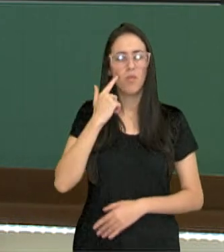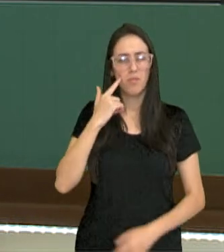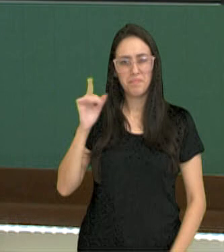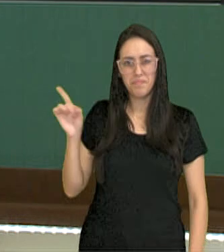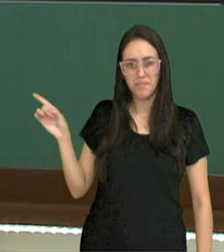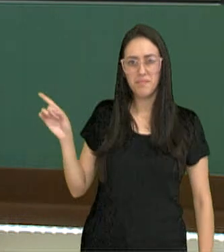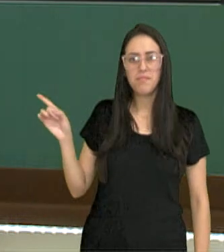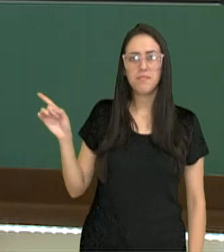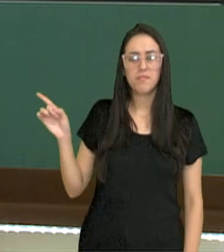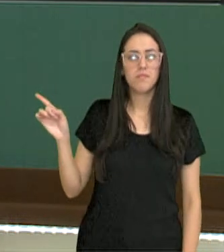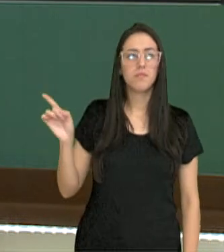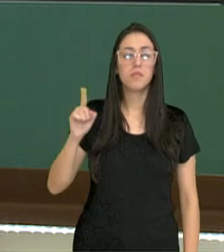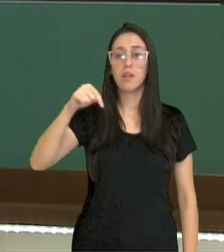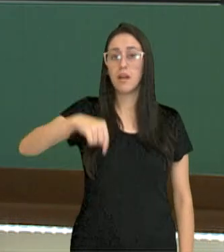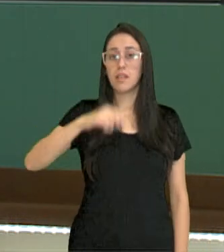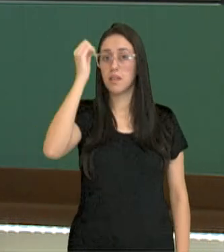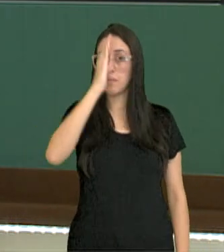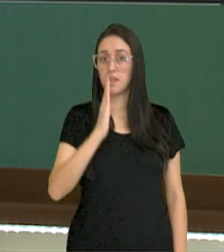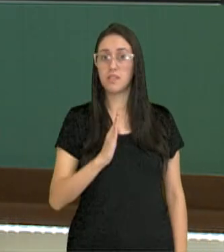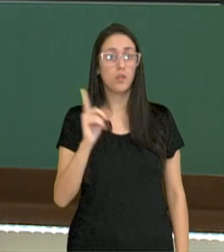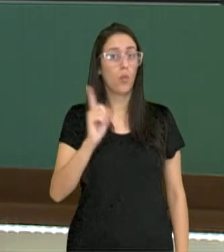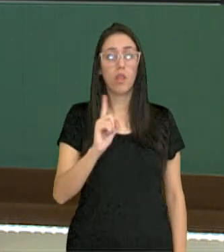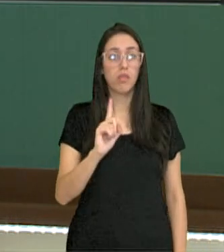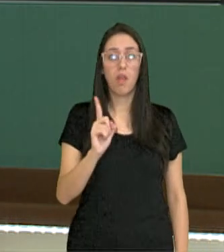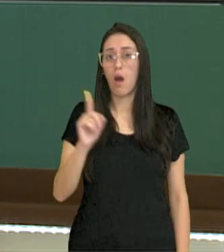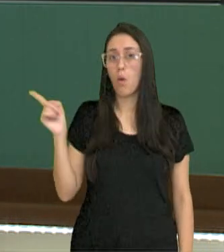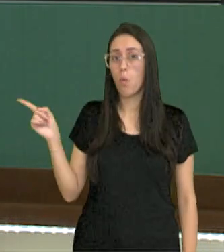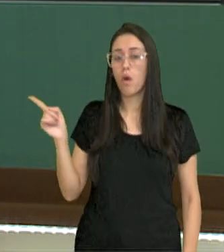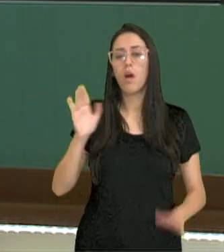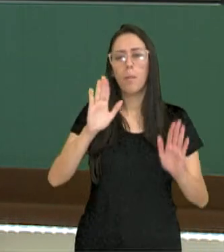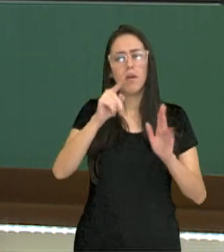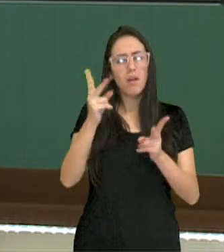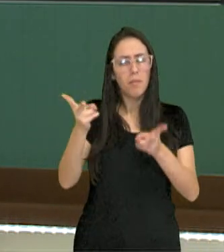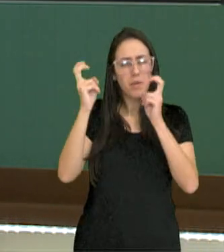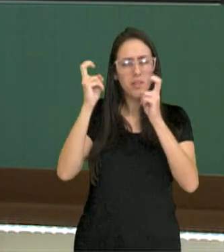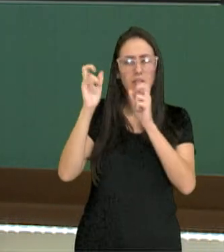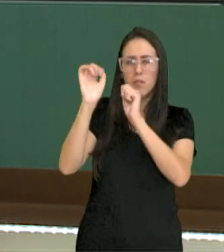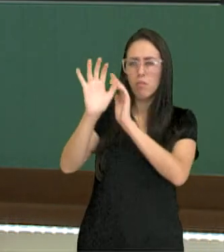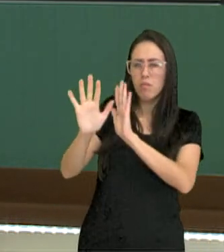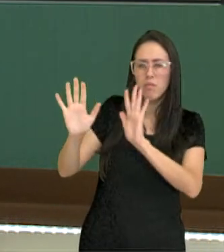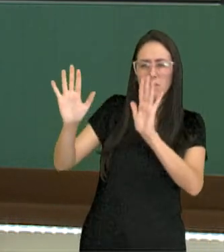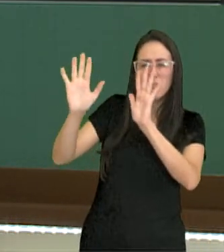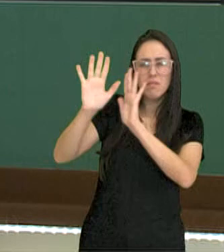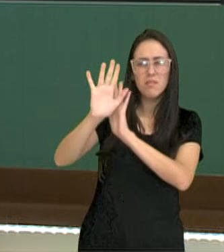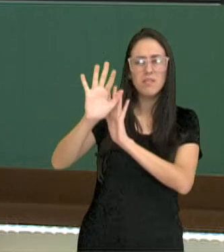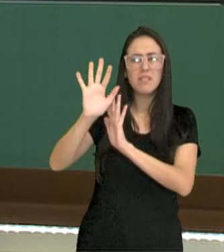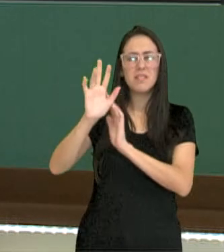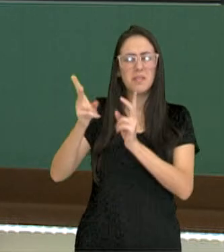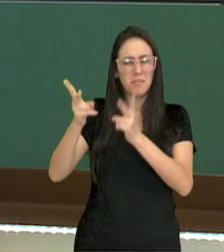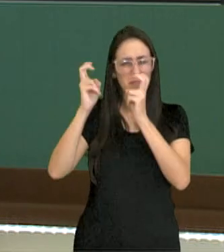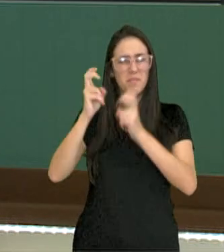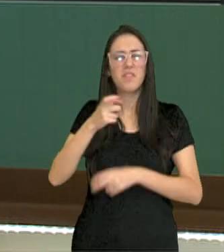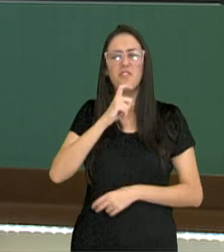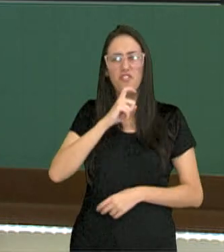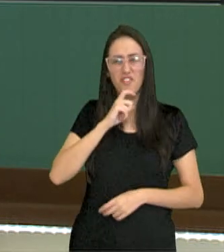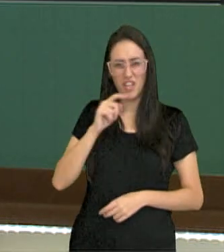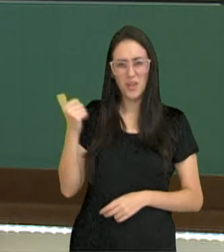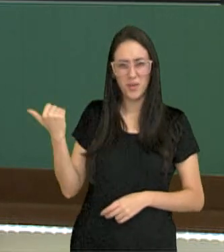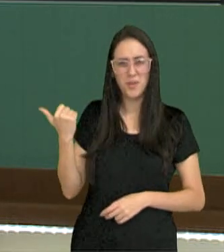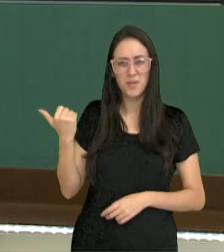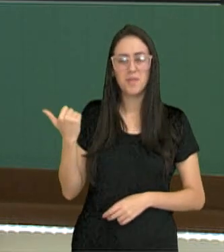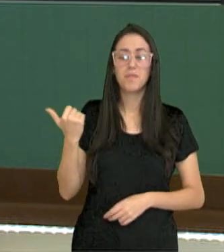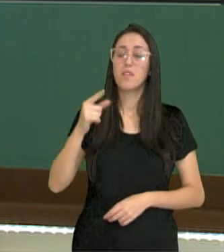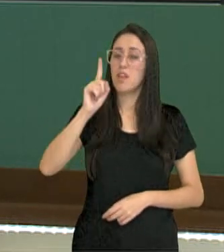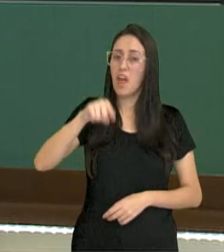Não é uma imagem aqui no Brasil, mas percebam um clima um pouco mais frio. Então são adaptações que